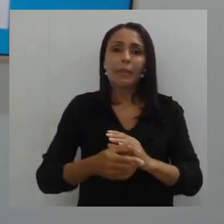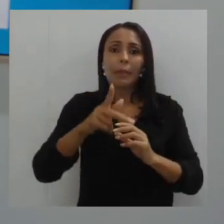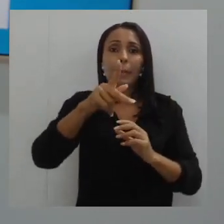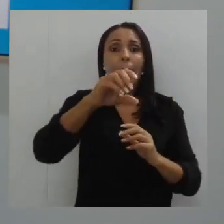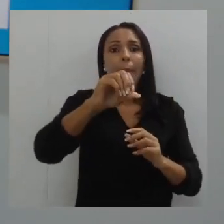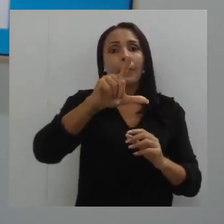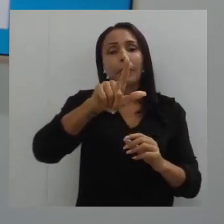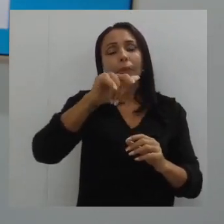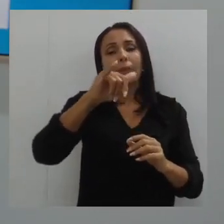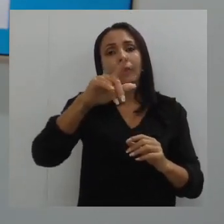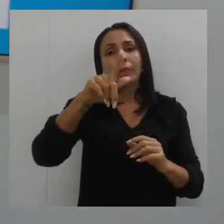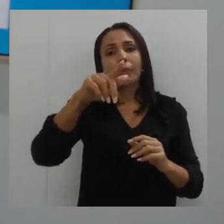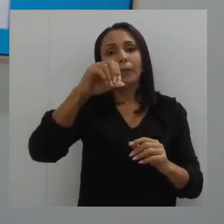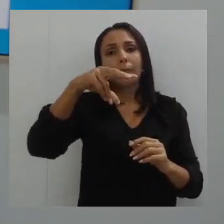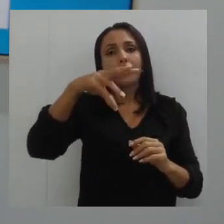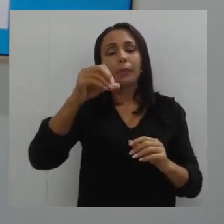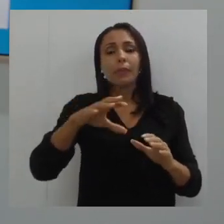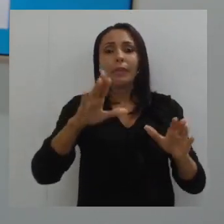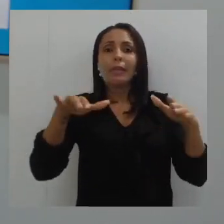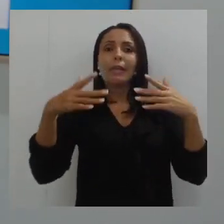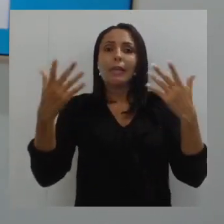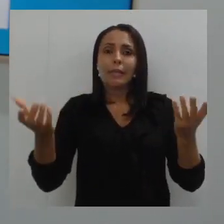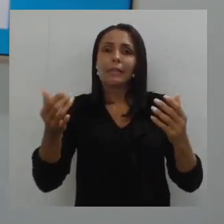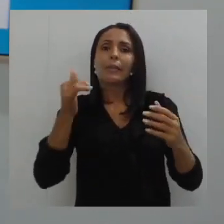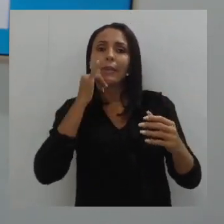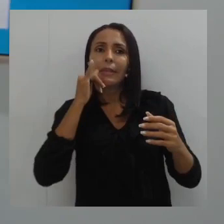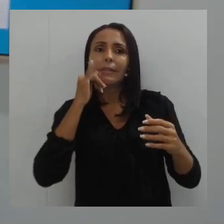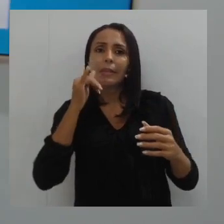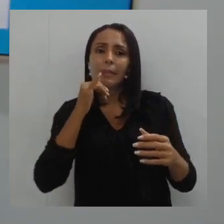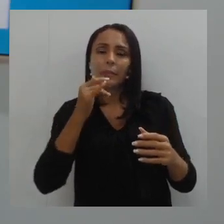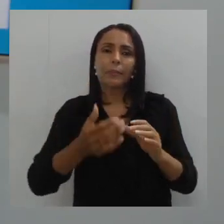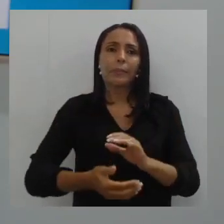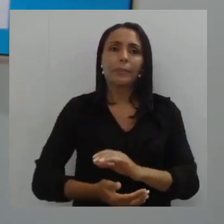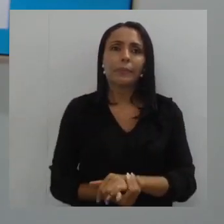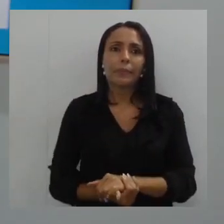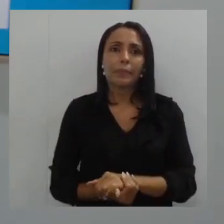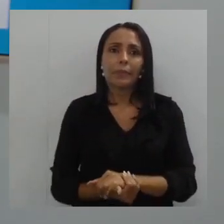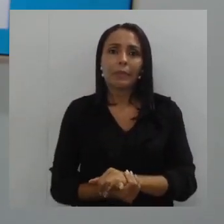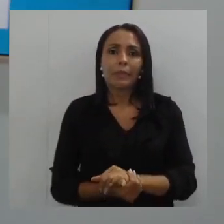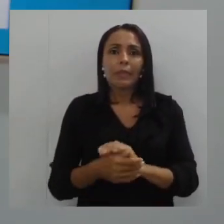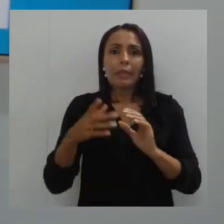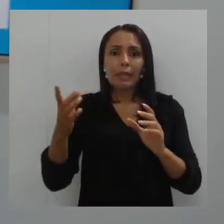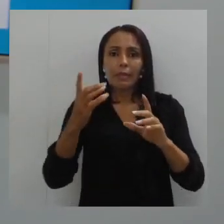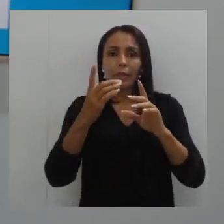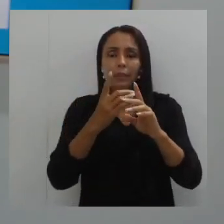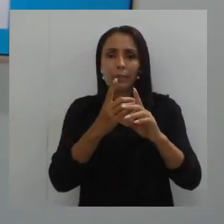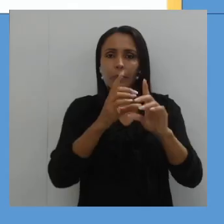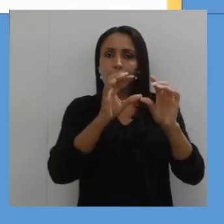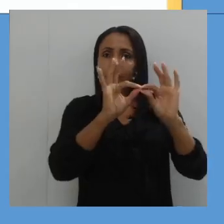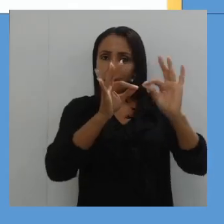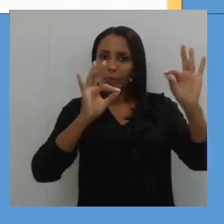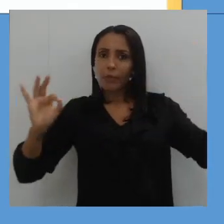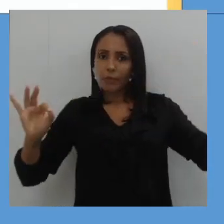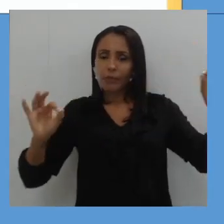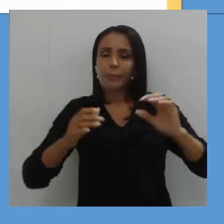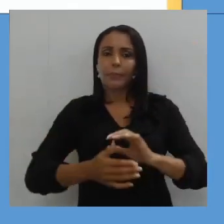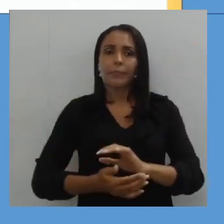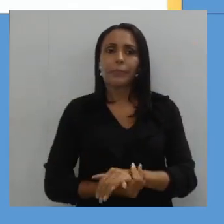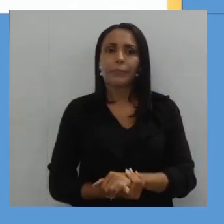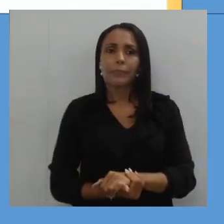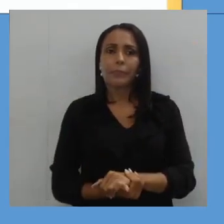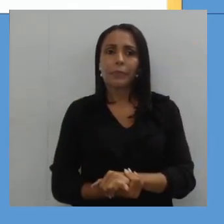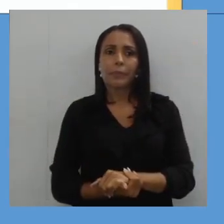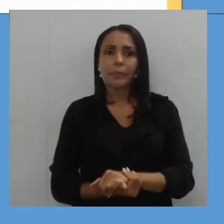plano cartesiano, naturalmente. Então vamos ver mais um exemplo aqui, ó. Esse que ficou equidistante aqui, ó. Então, no